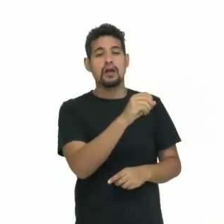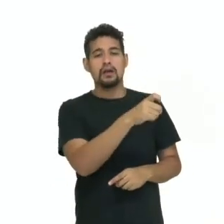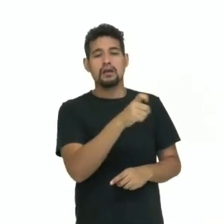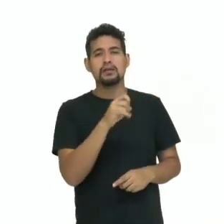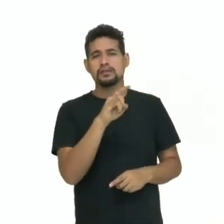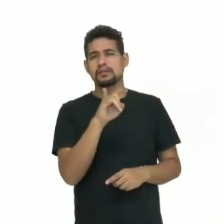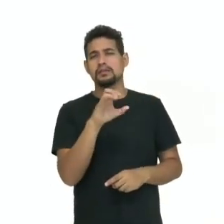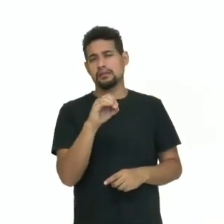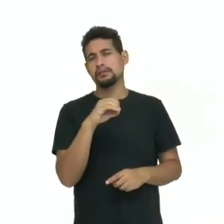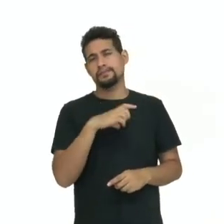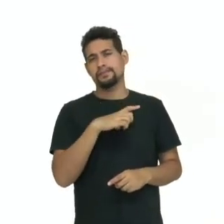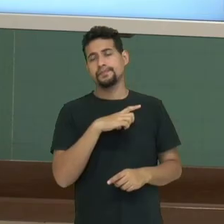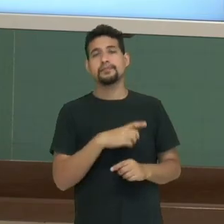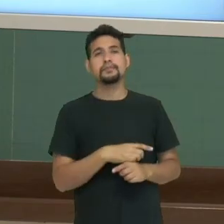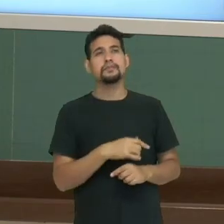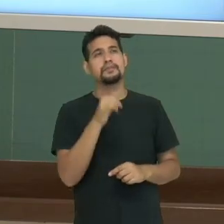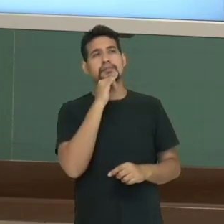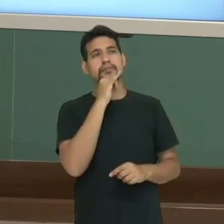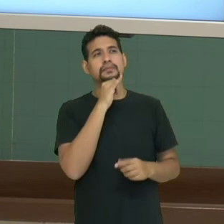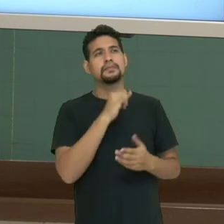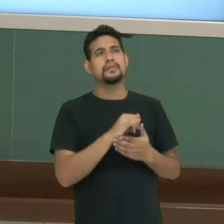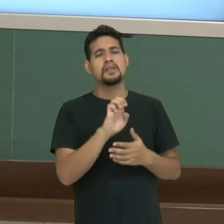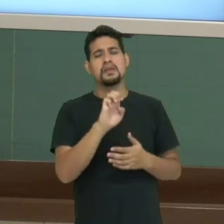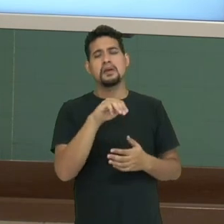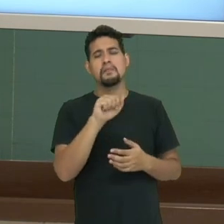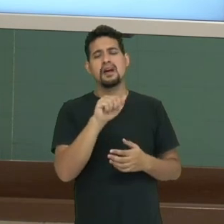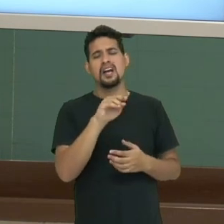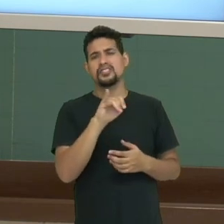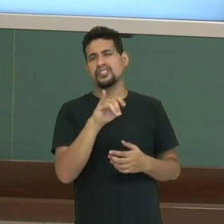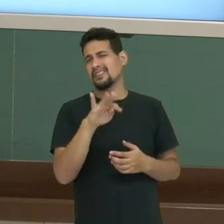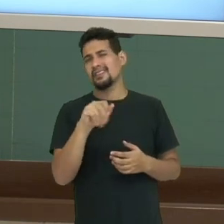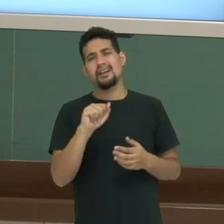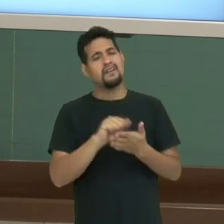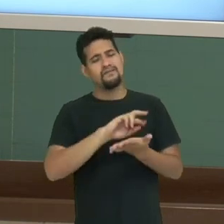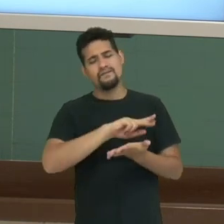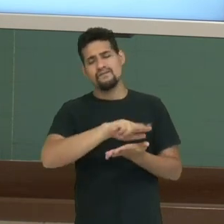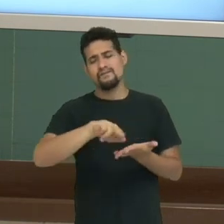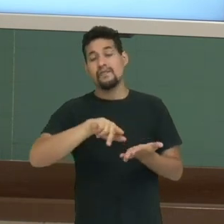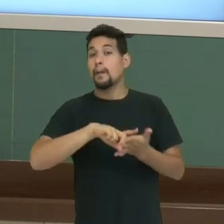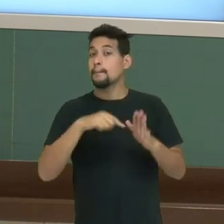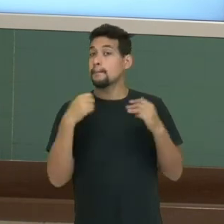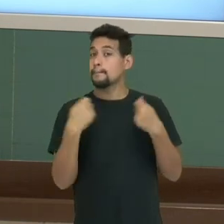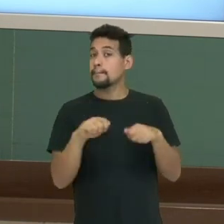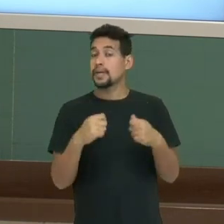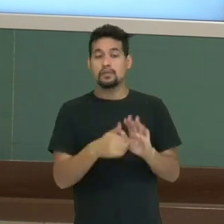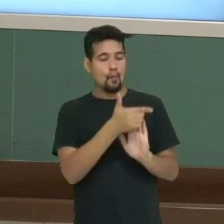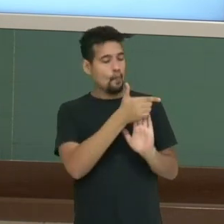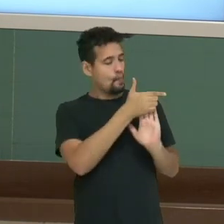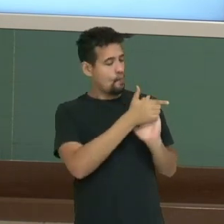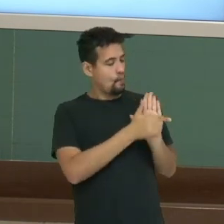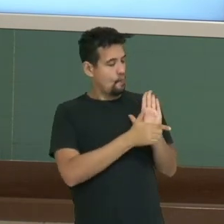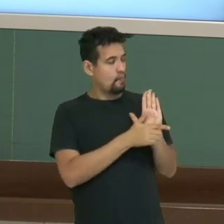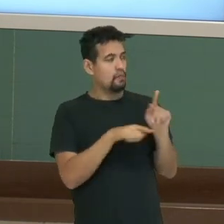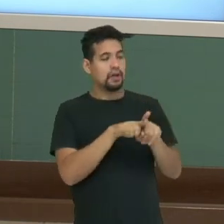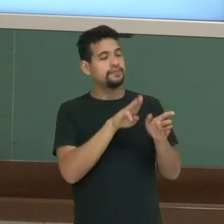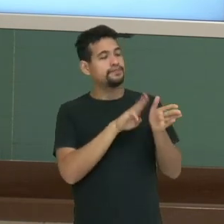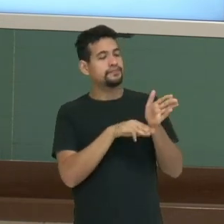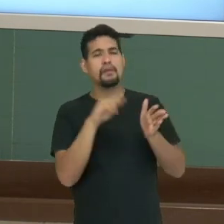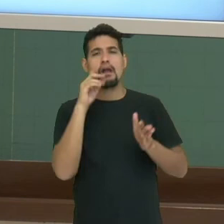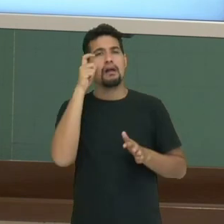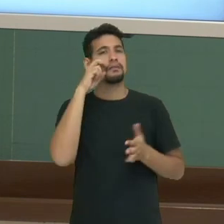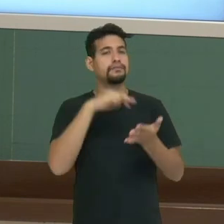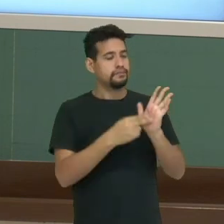estar encontrando os metais, como a hematita, a calcita, por exemplo. Assim é preciso purificá-los e um método